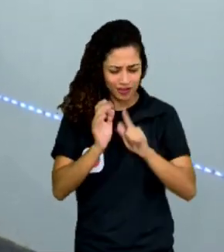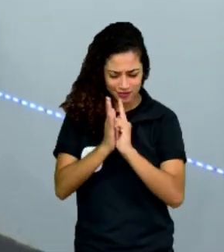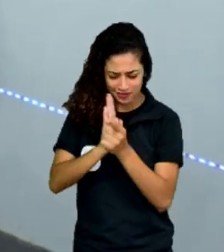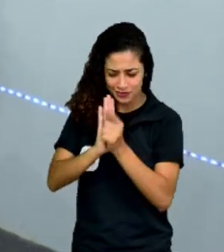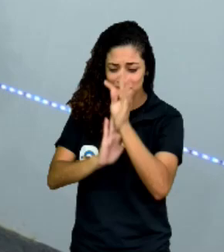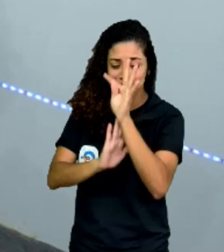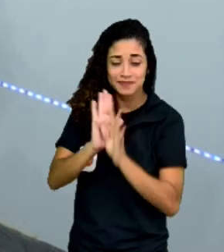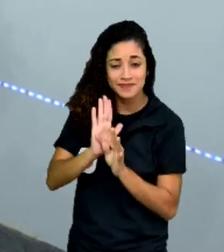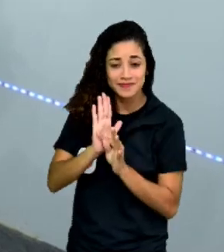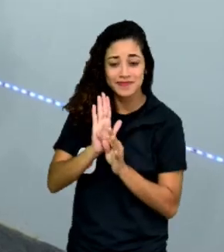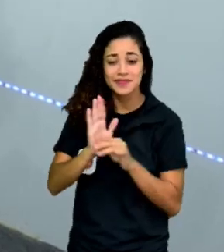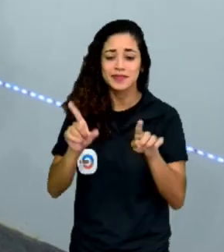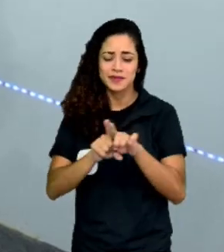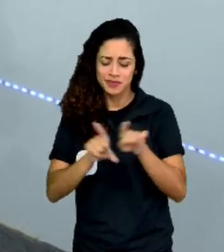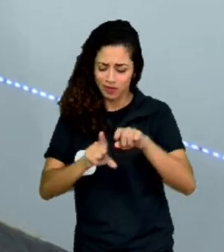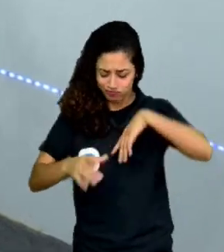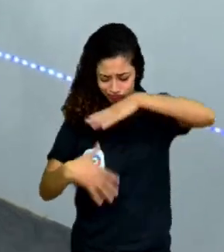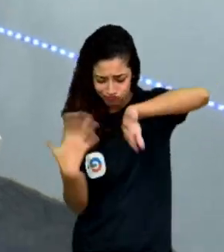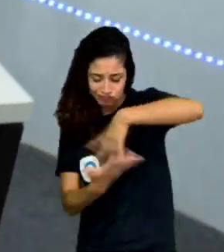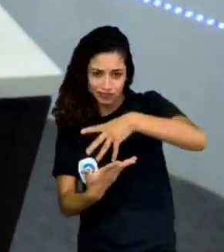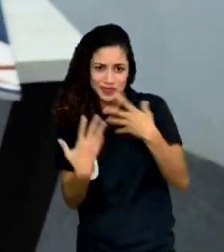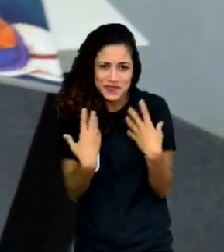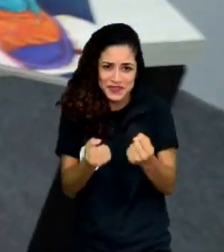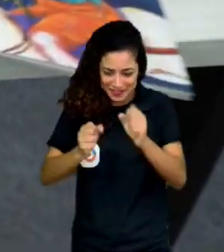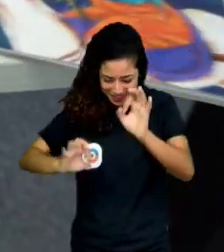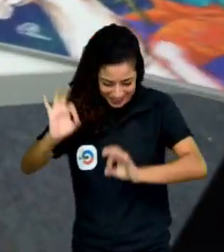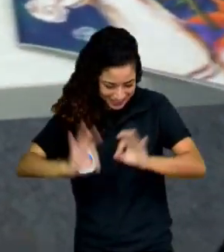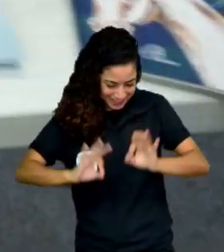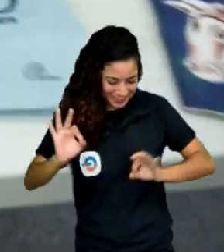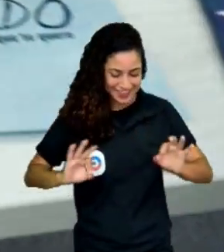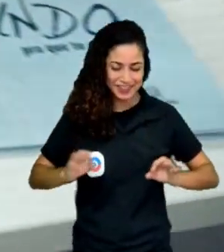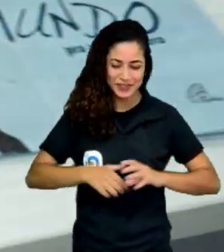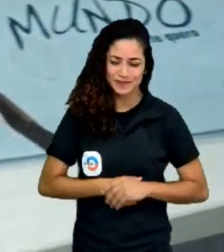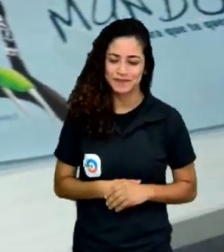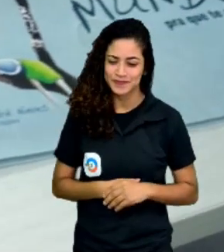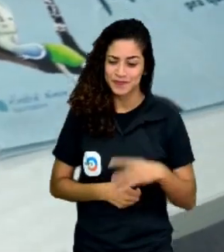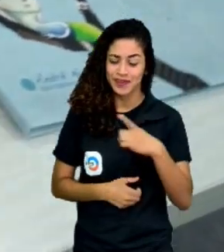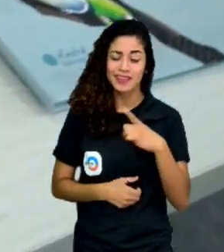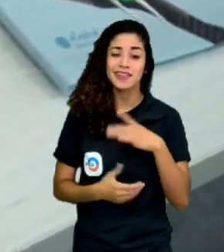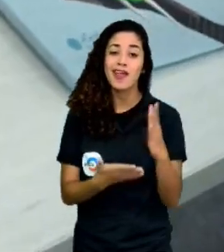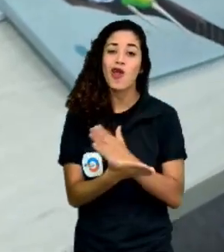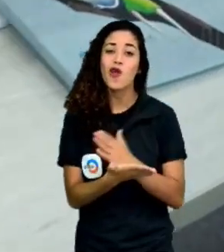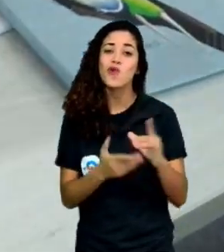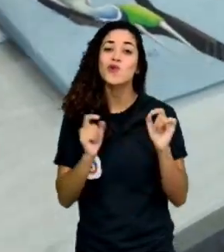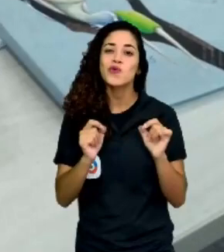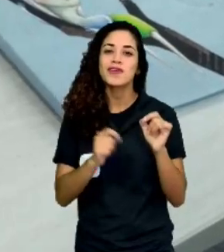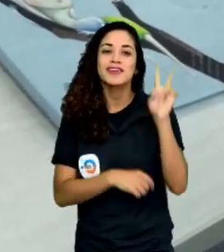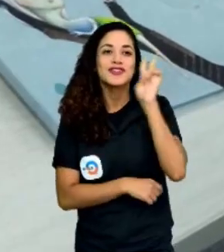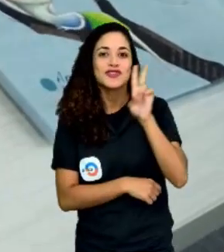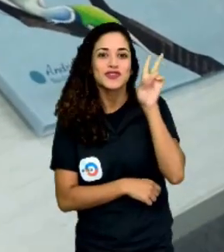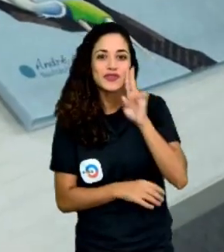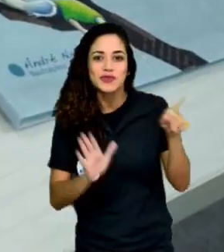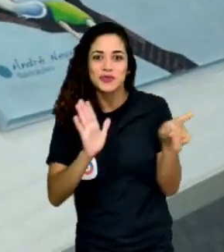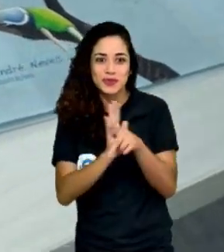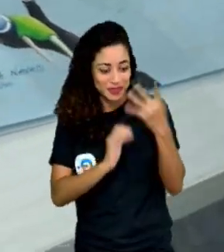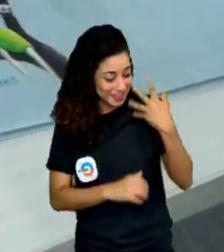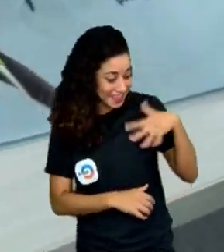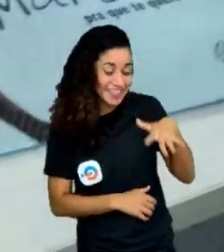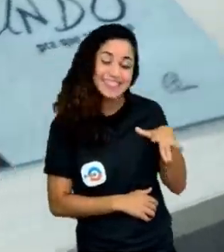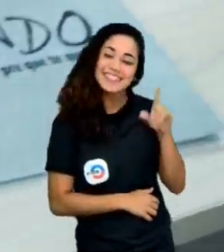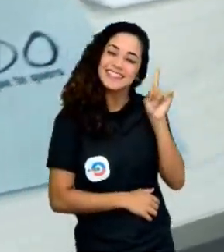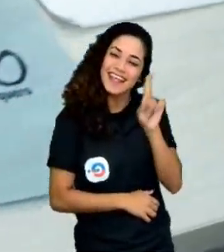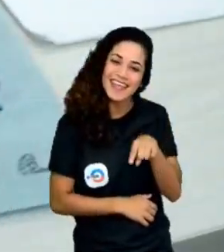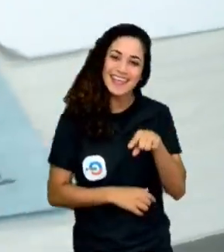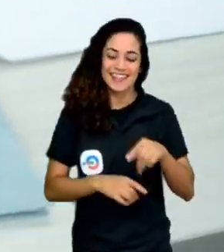textuais. E aqui está meio espalhado. Vamos organizar? Vamos sim. Aqui mesmo, temos alguns... Histórias infantis.